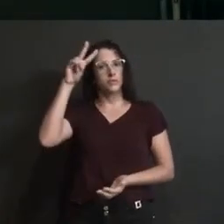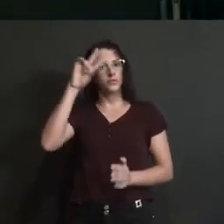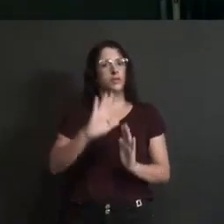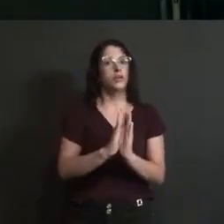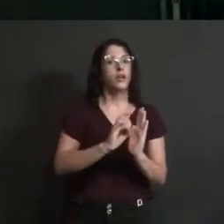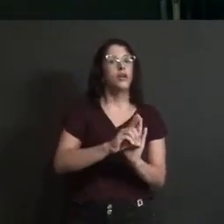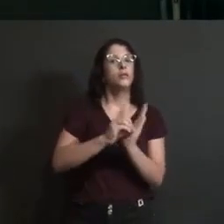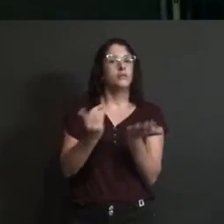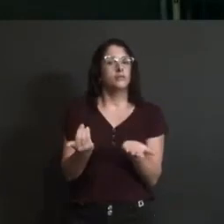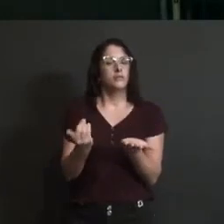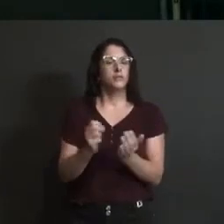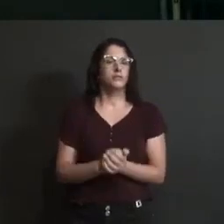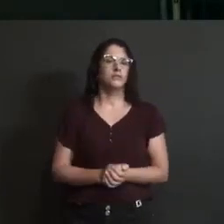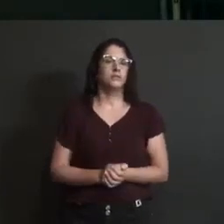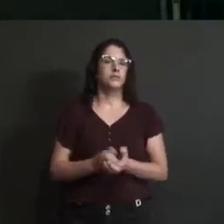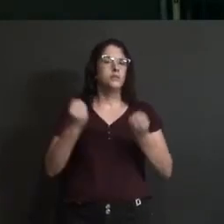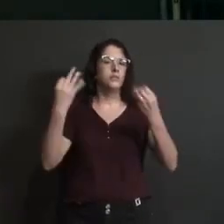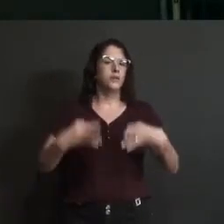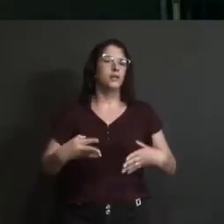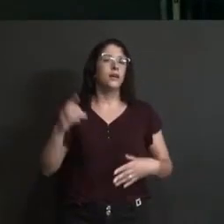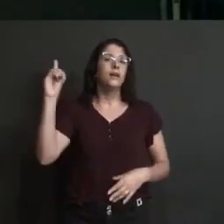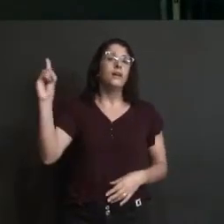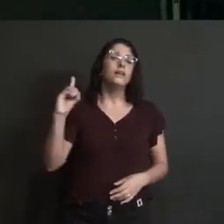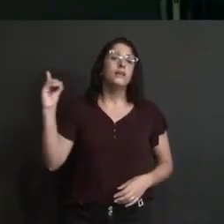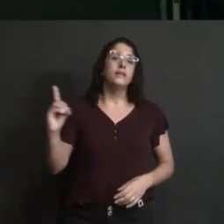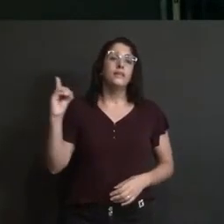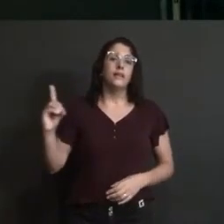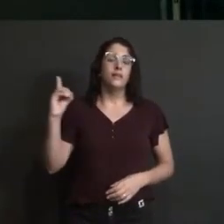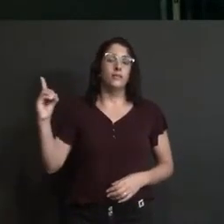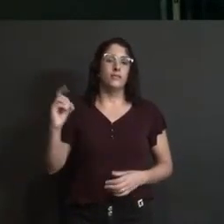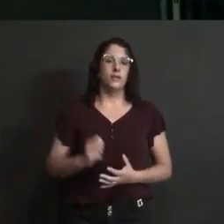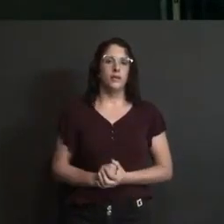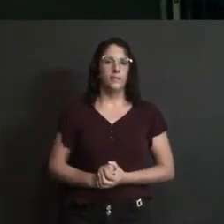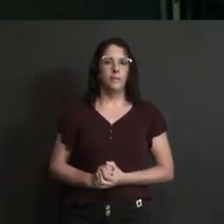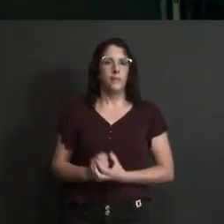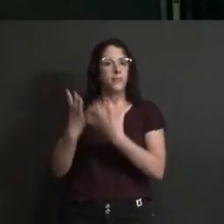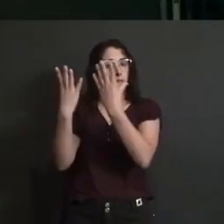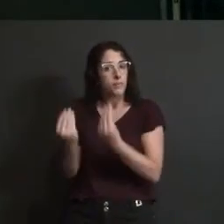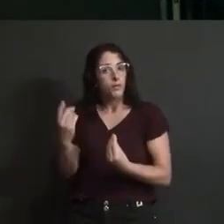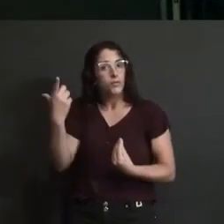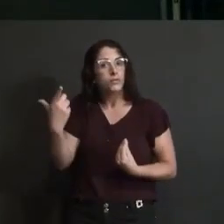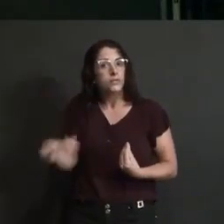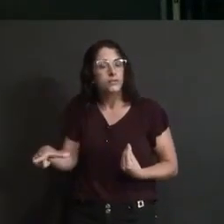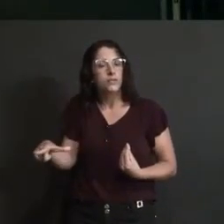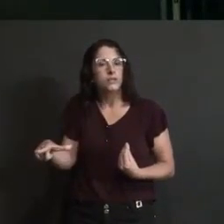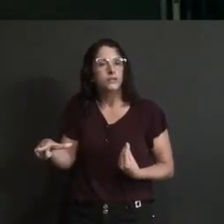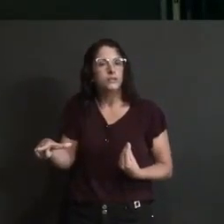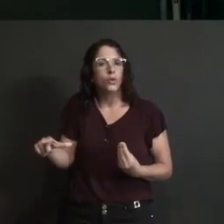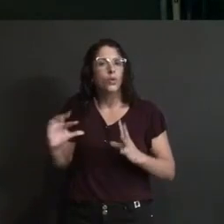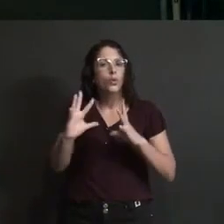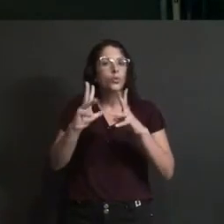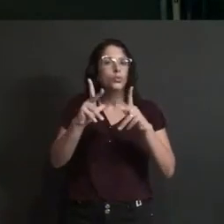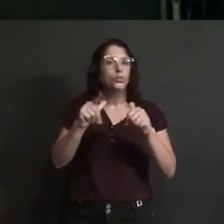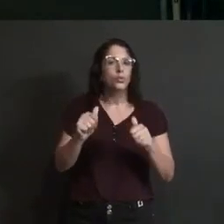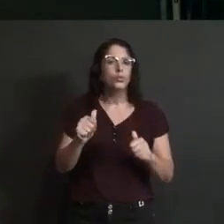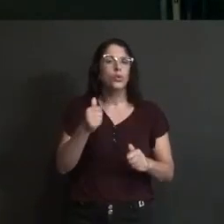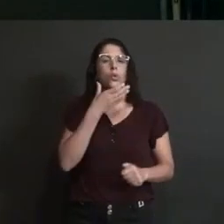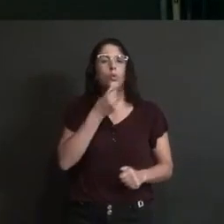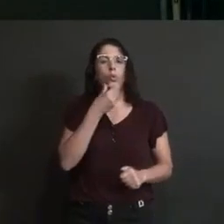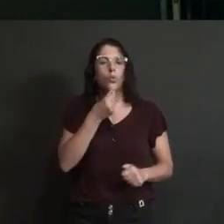no verso 18, recobrou Davi tudo que os amalequitas haviam tomado.